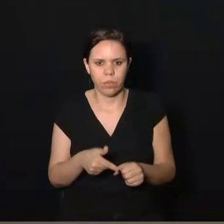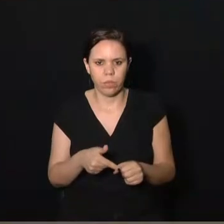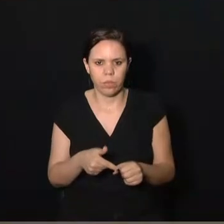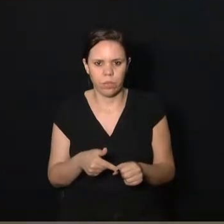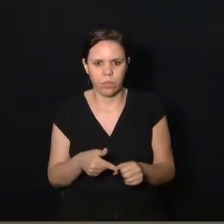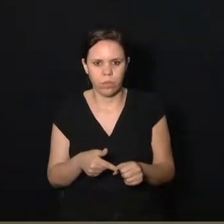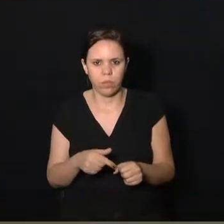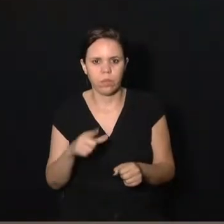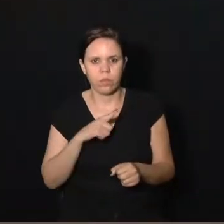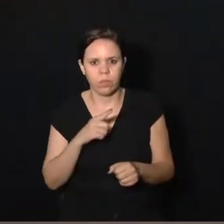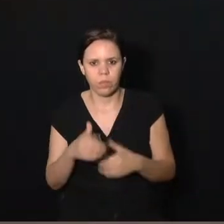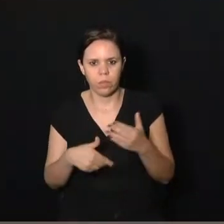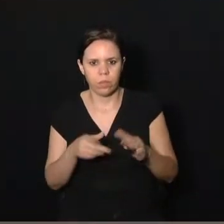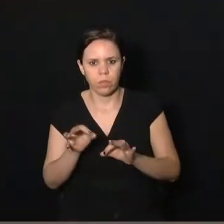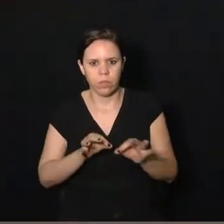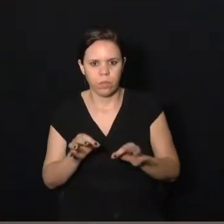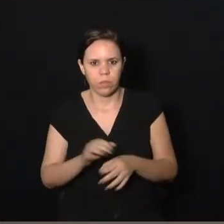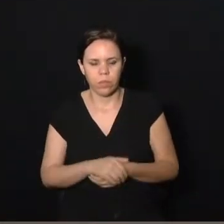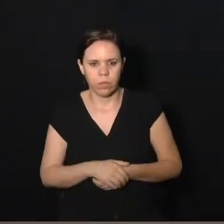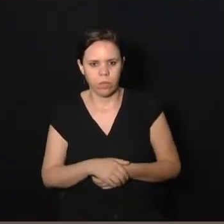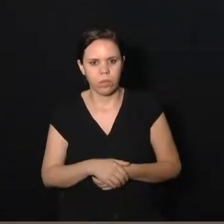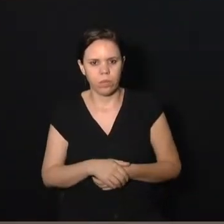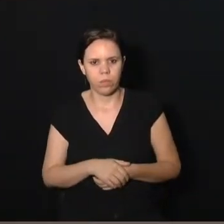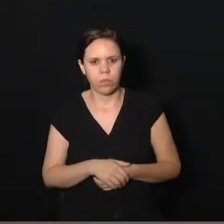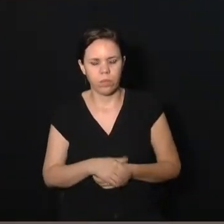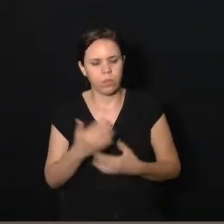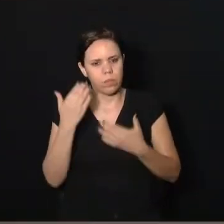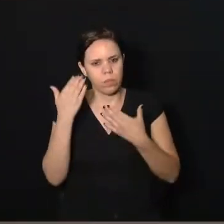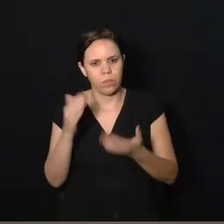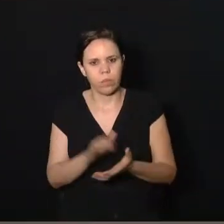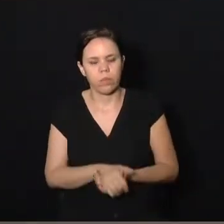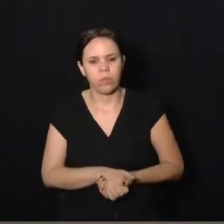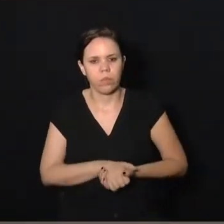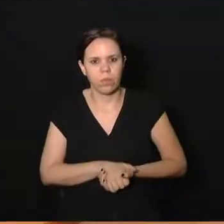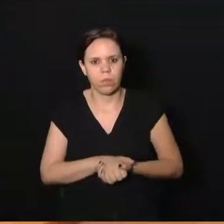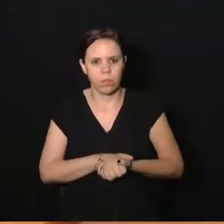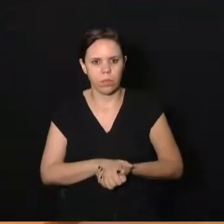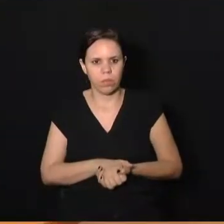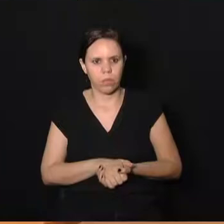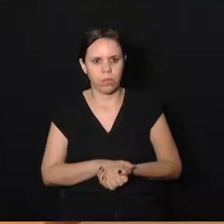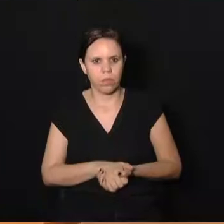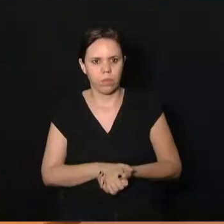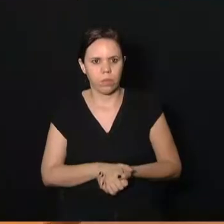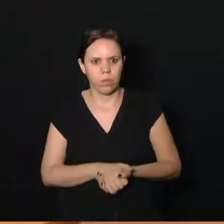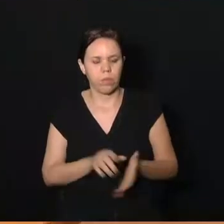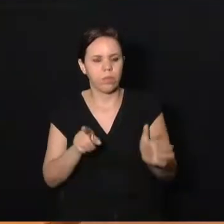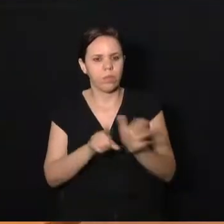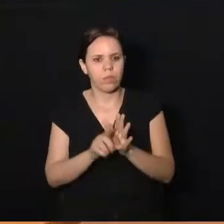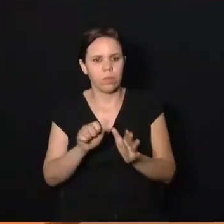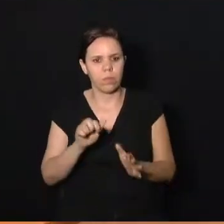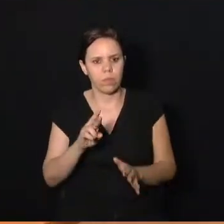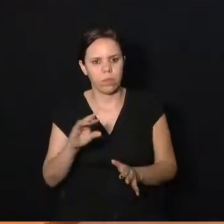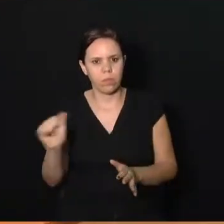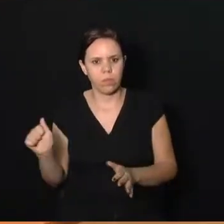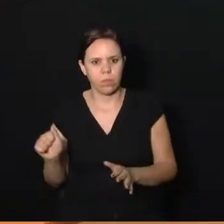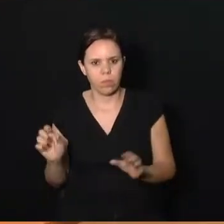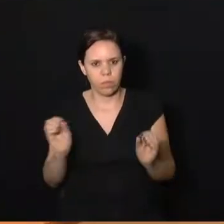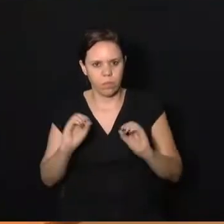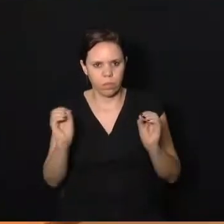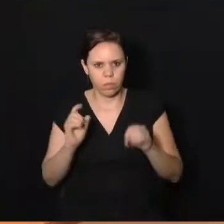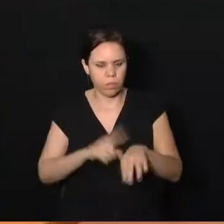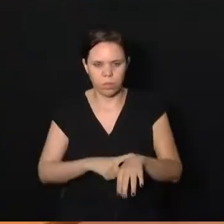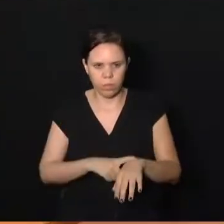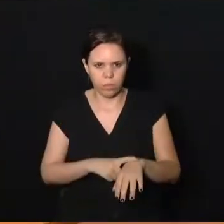gente vai ter nesse projeto. Bem lembrado, vereador. Obrigada. Perguntar para a Andréia ou para a Érica, não tem mais tempo?